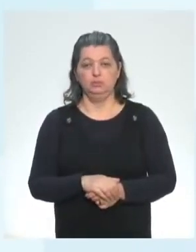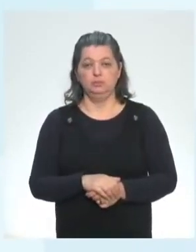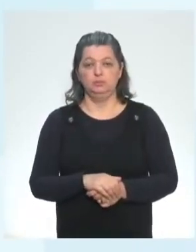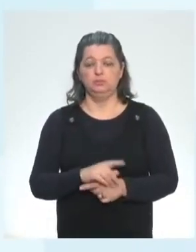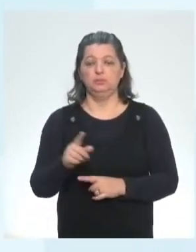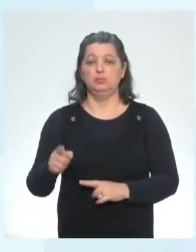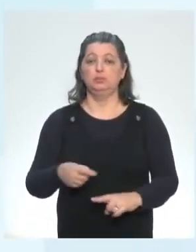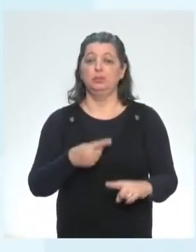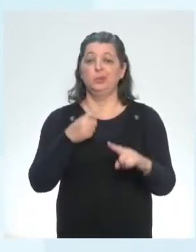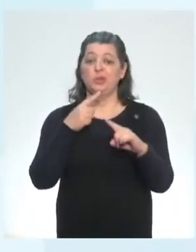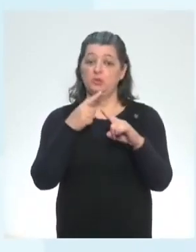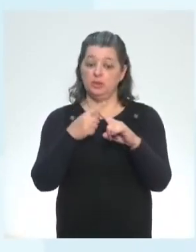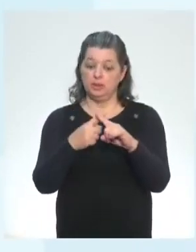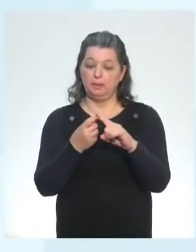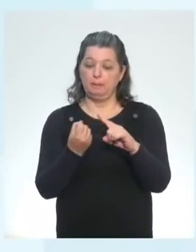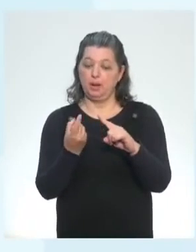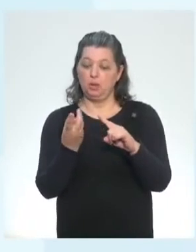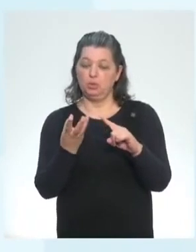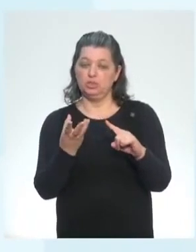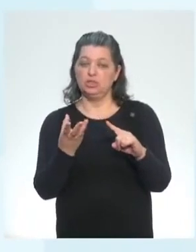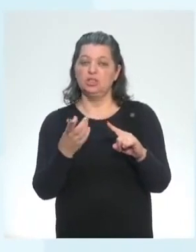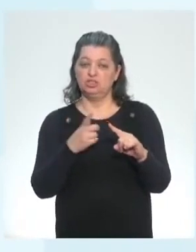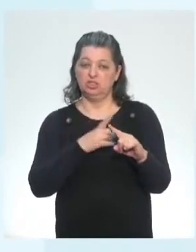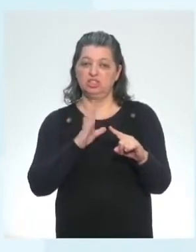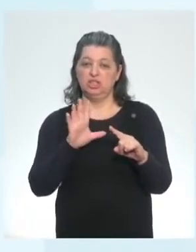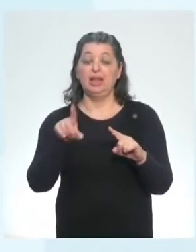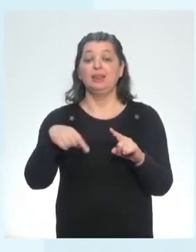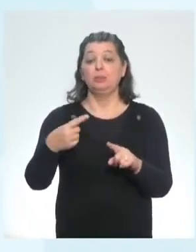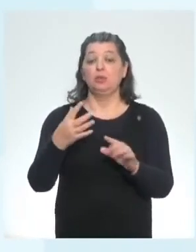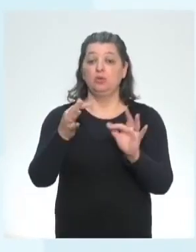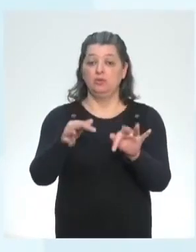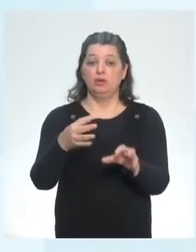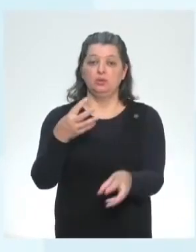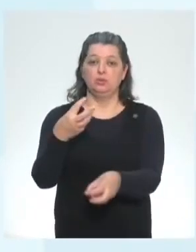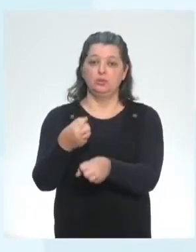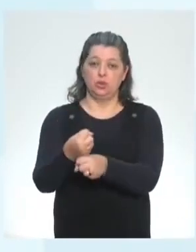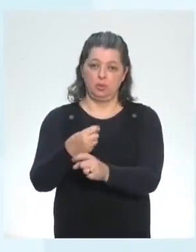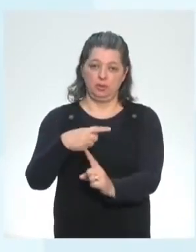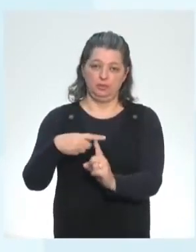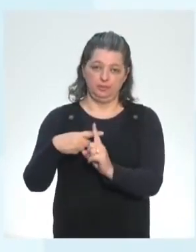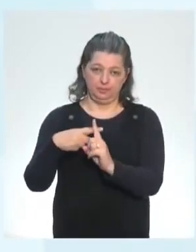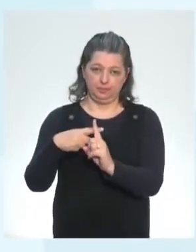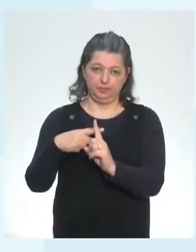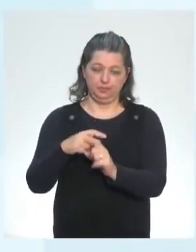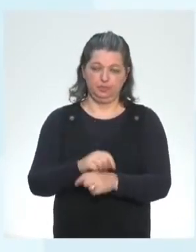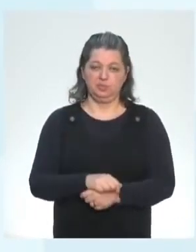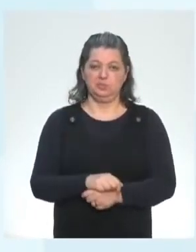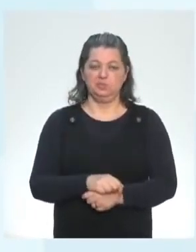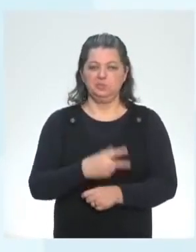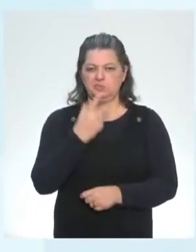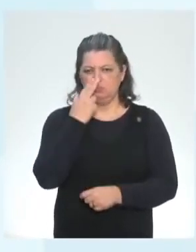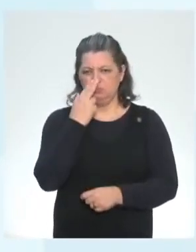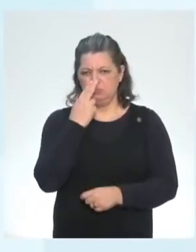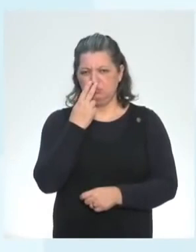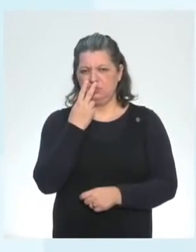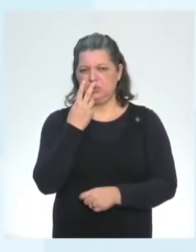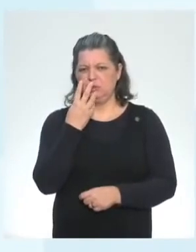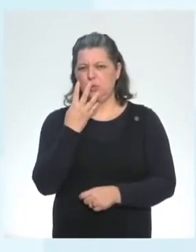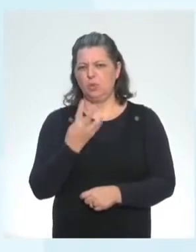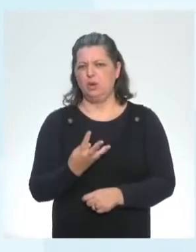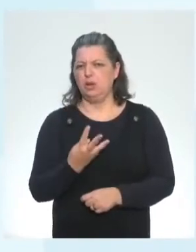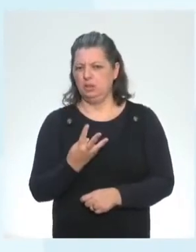multiplicar pela quantidade que tem e depois eu somo. Se eu não me engano, tem 4